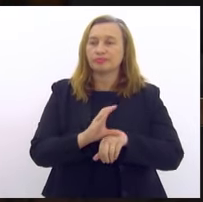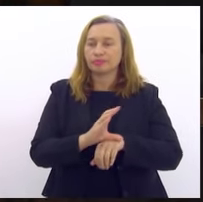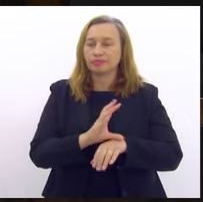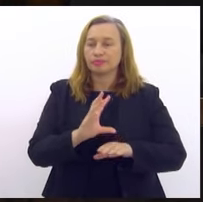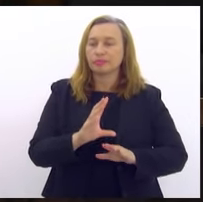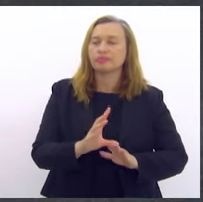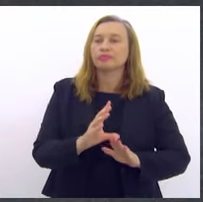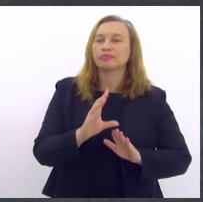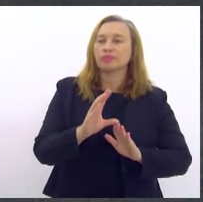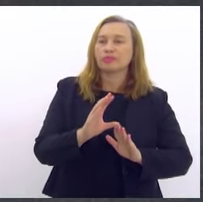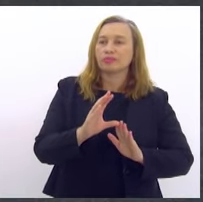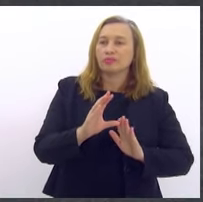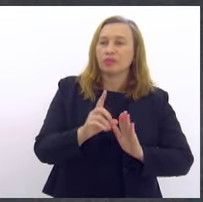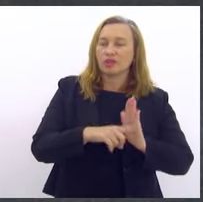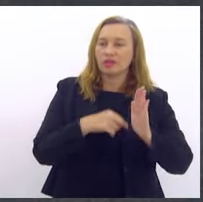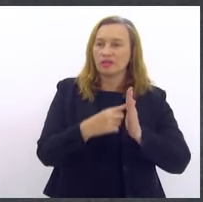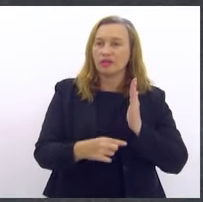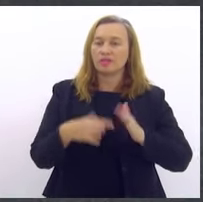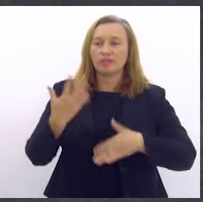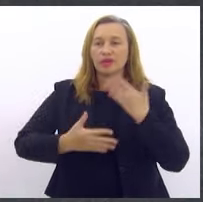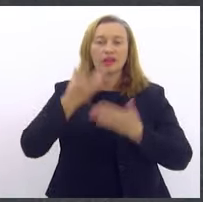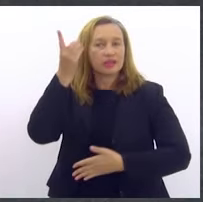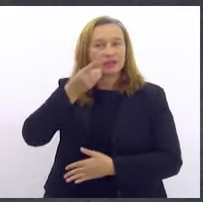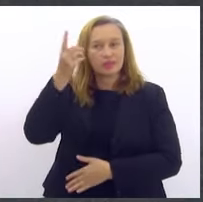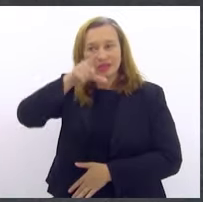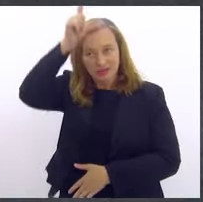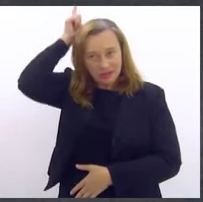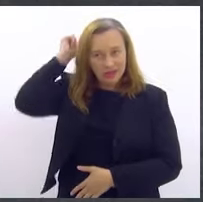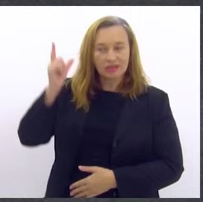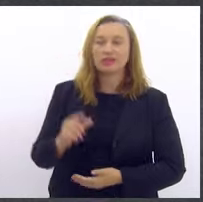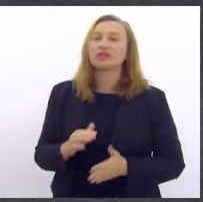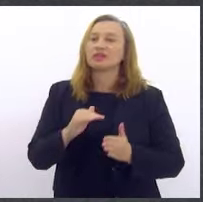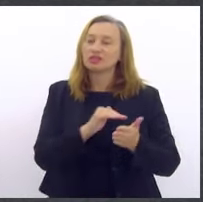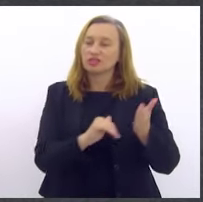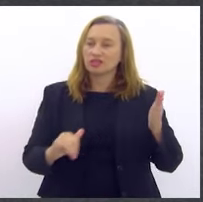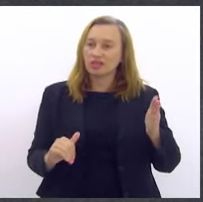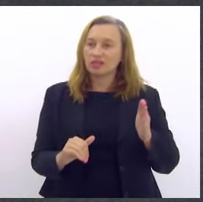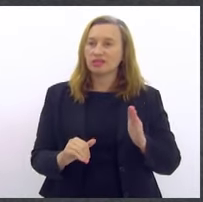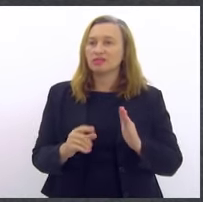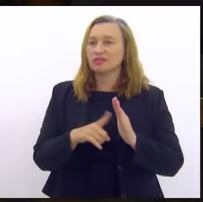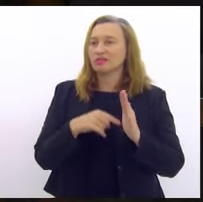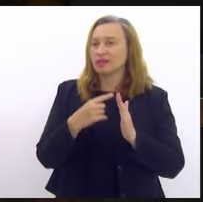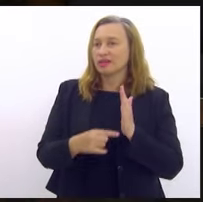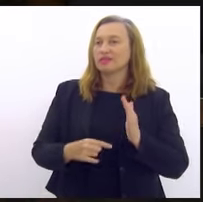deputado Jorge Felipe Neto. Muito me alegra, deputado Luiz Paulo, pela derrubada do veto agora.